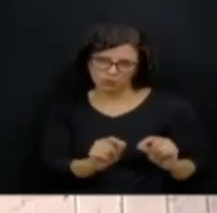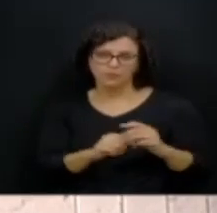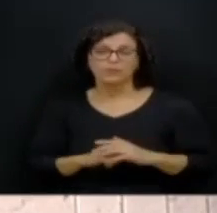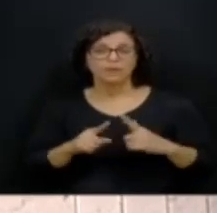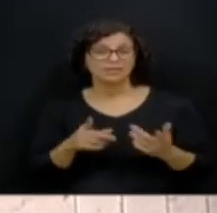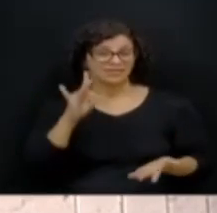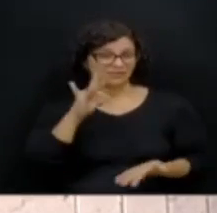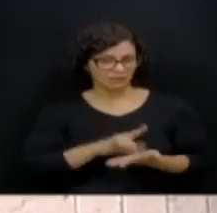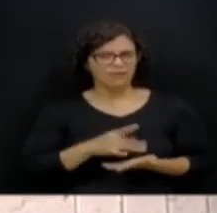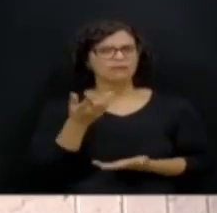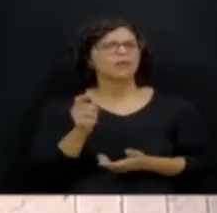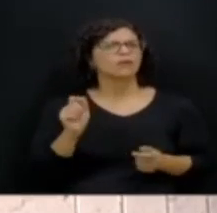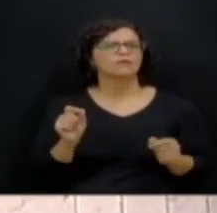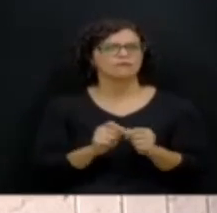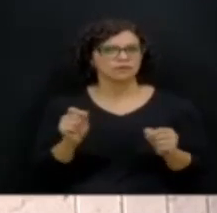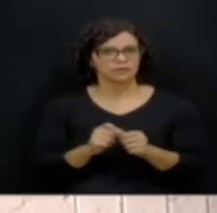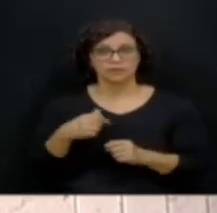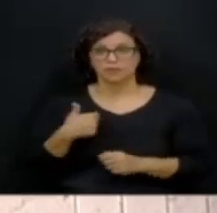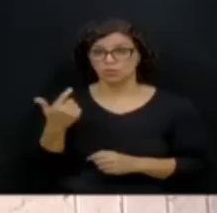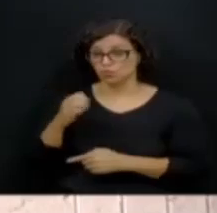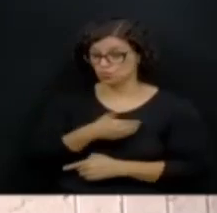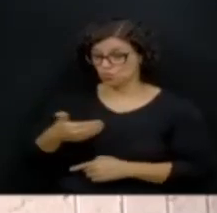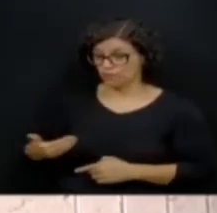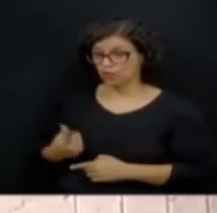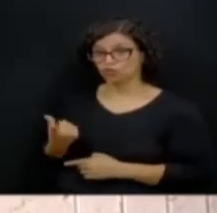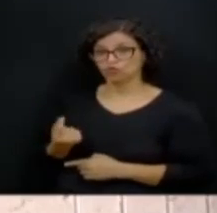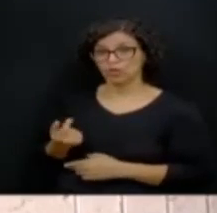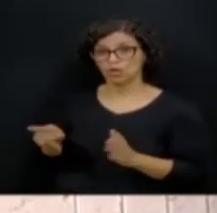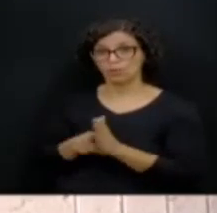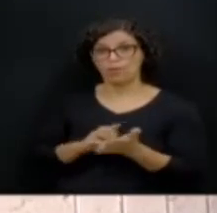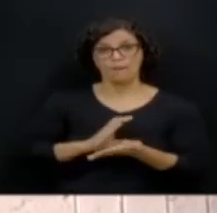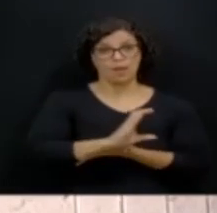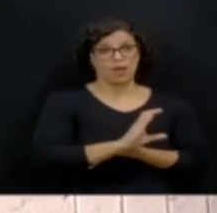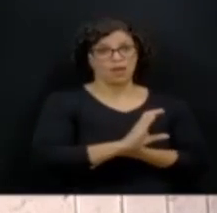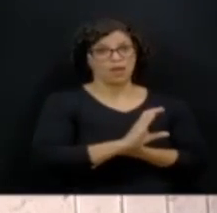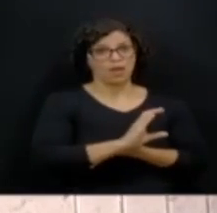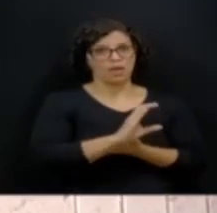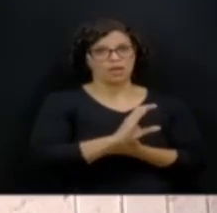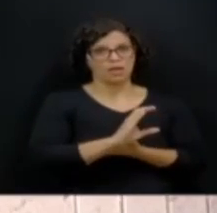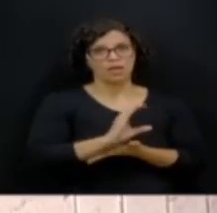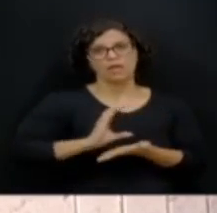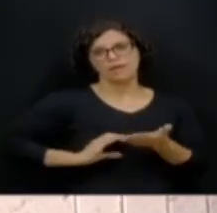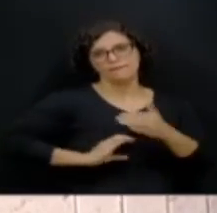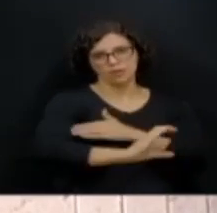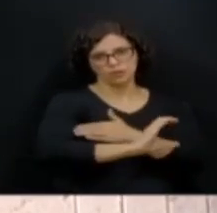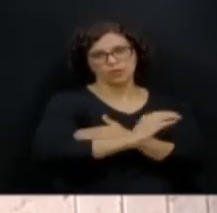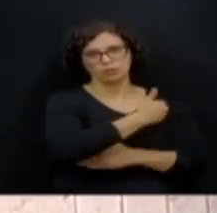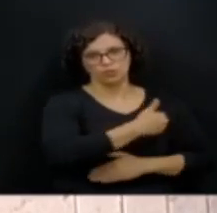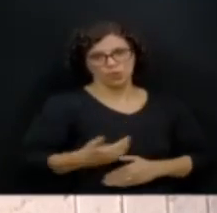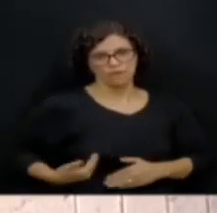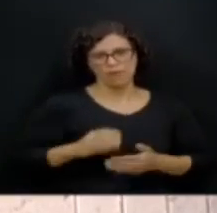Querem, no fundo, fazer com que o Estado tire dinheiro de investimento público para passar para a mão do